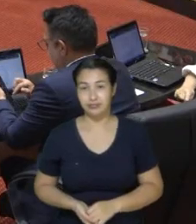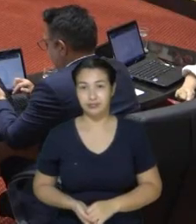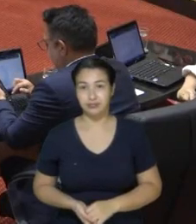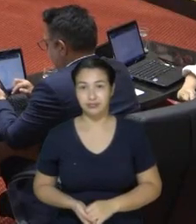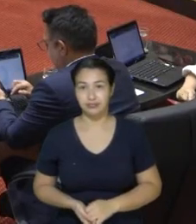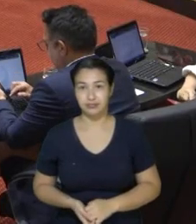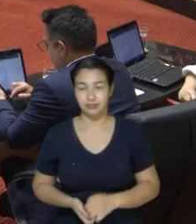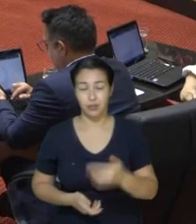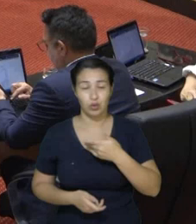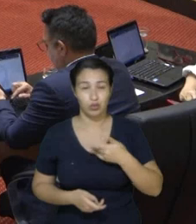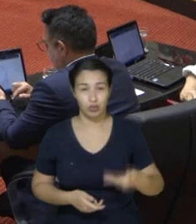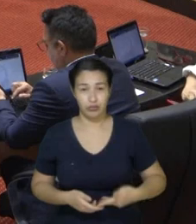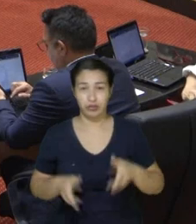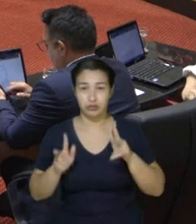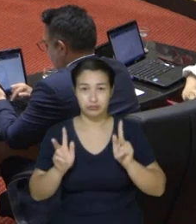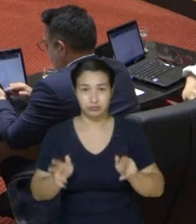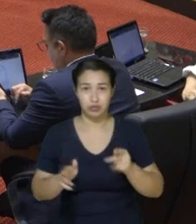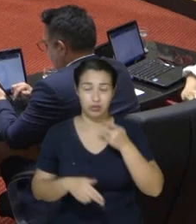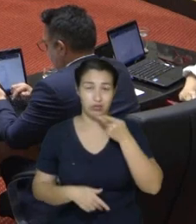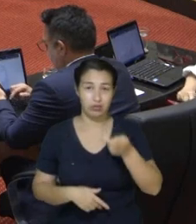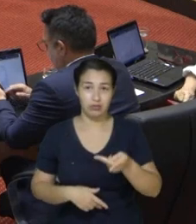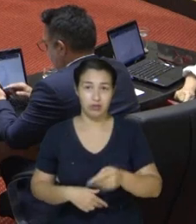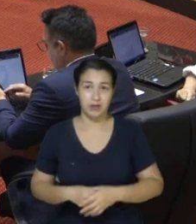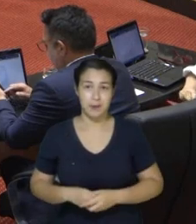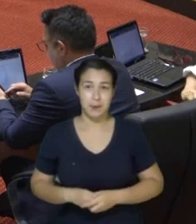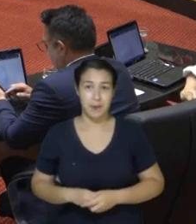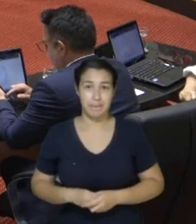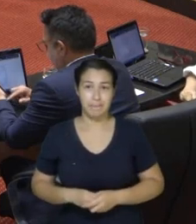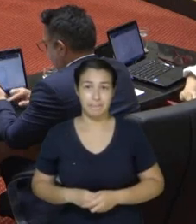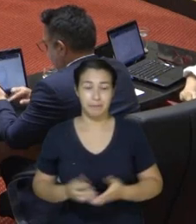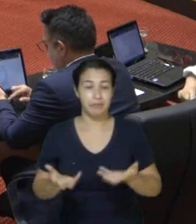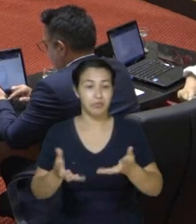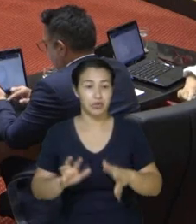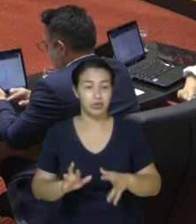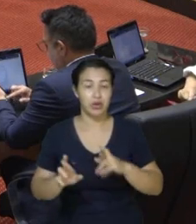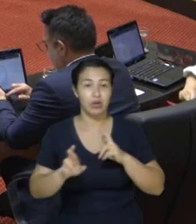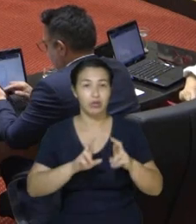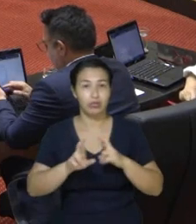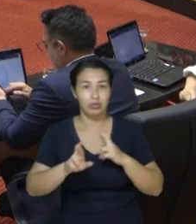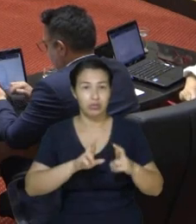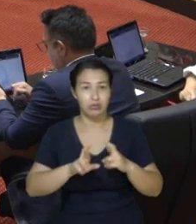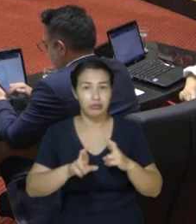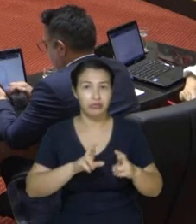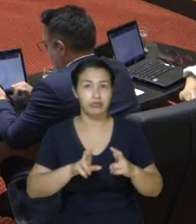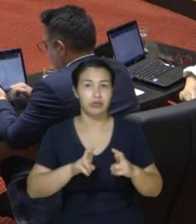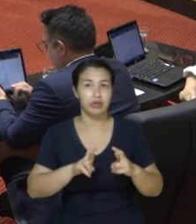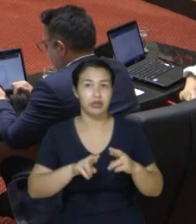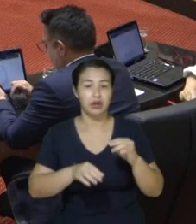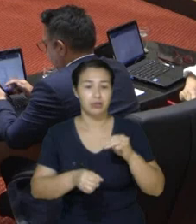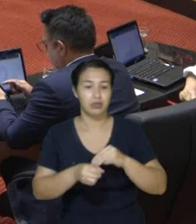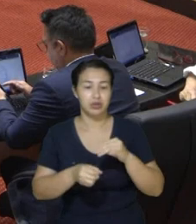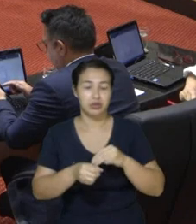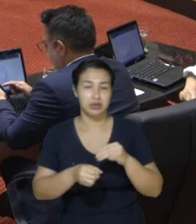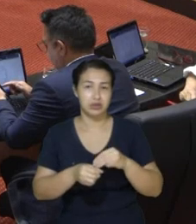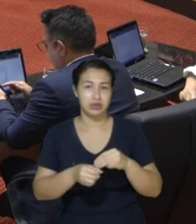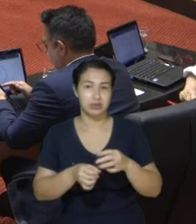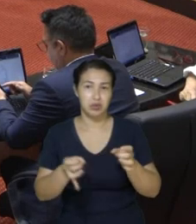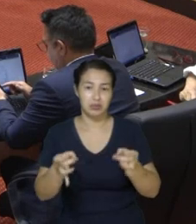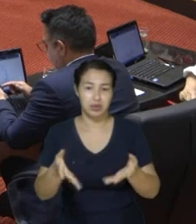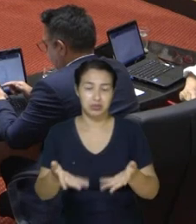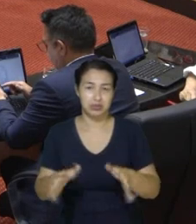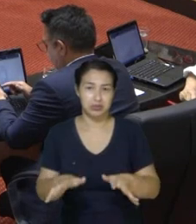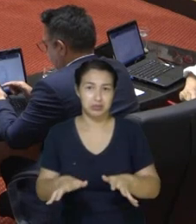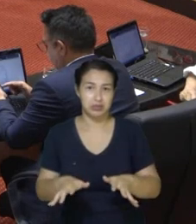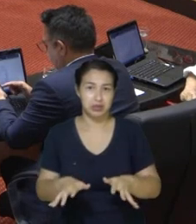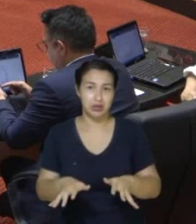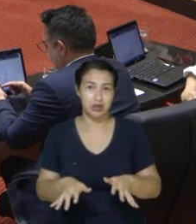diz o governo. Então, se o município não quer mais a rodovia, se o município não quer mais a estrada,